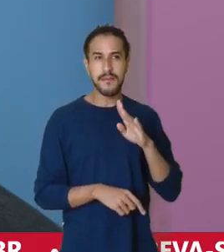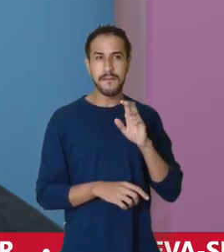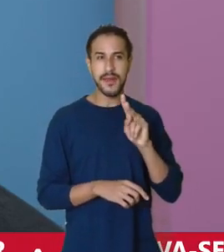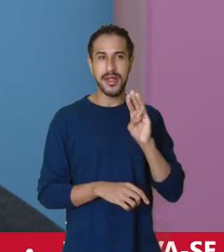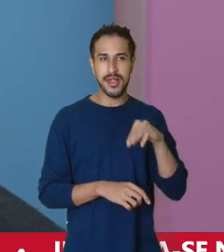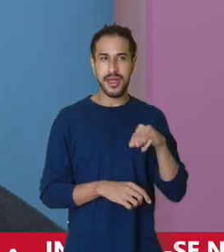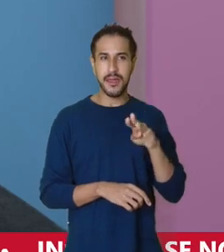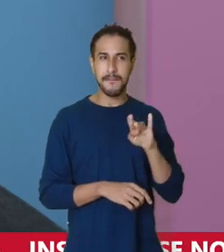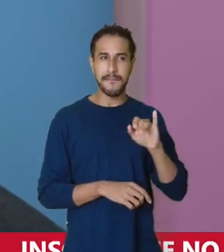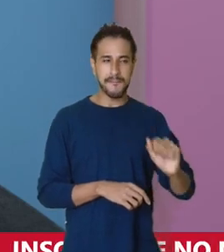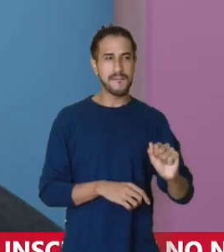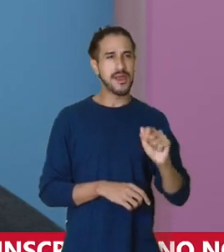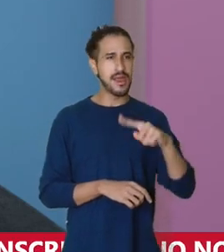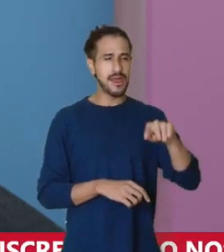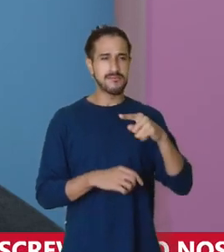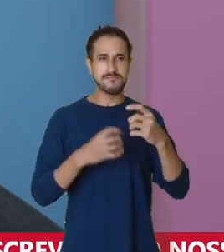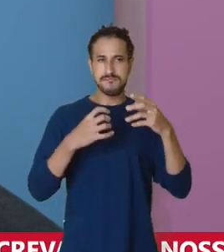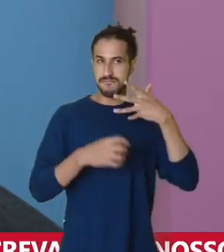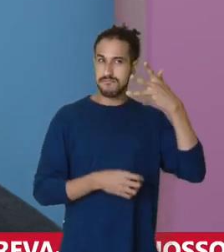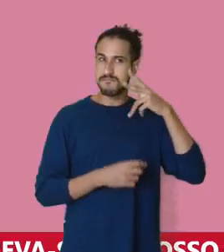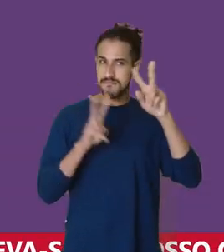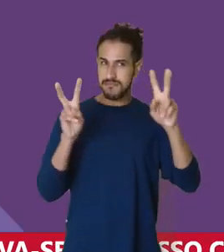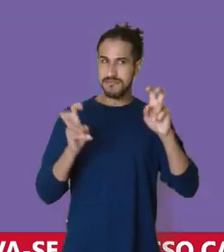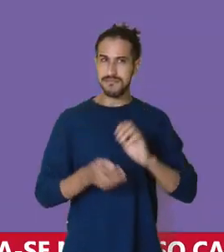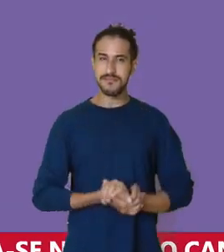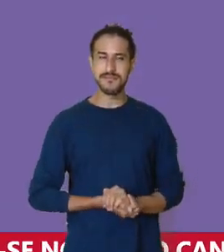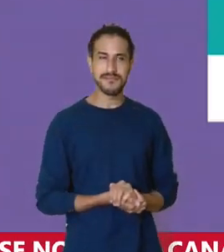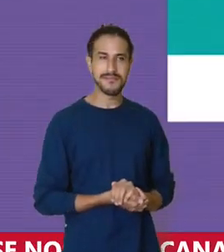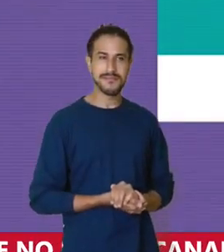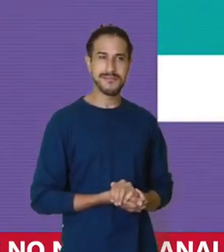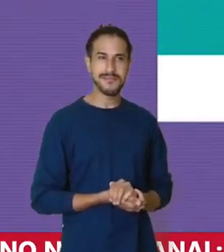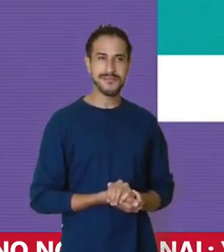Belém, Bia Caminha, falaram sobre o tema.